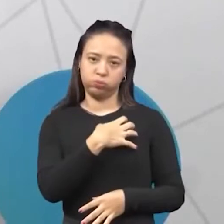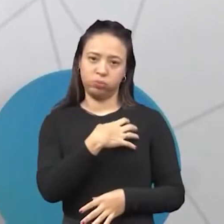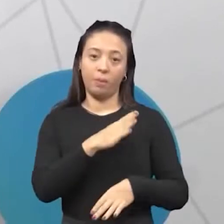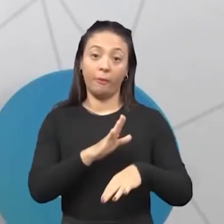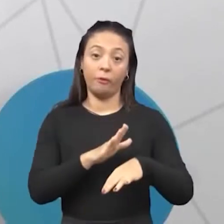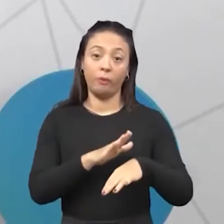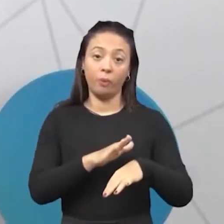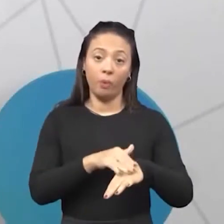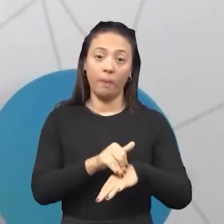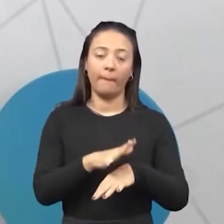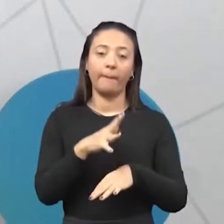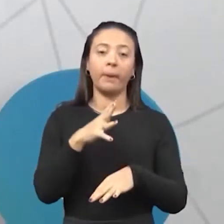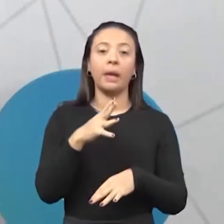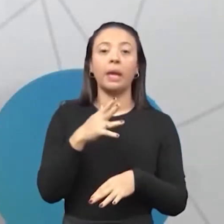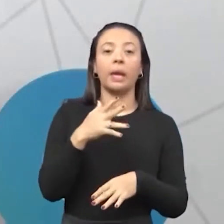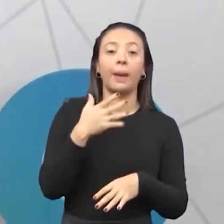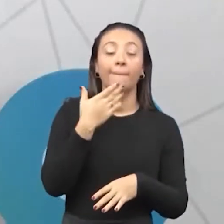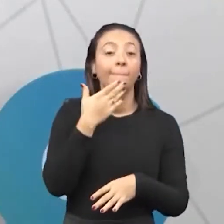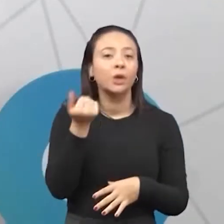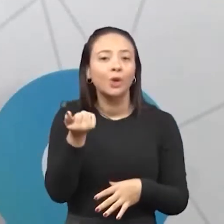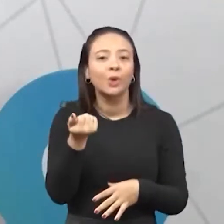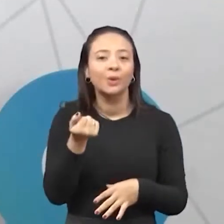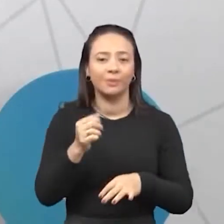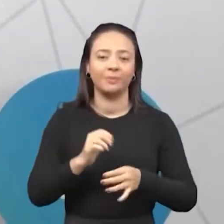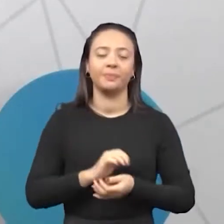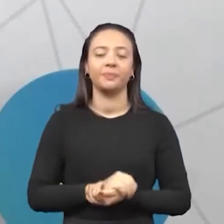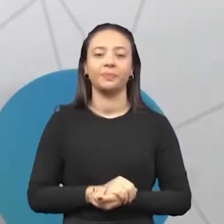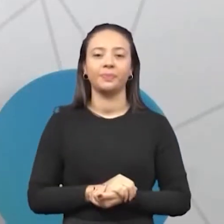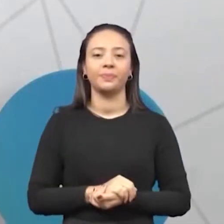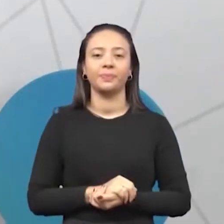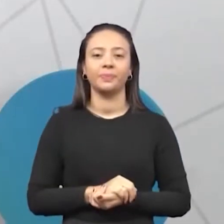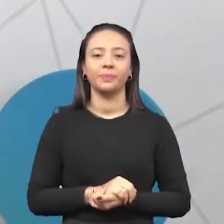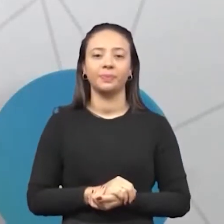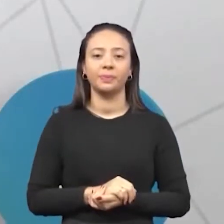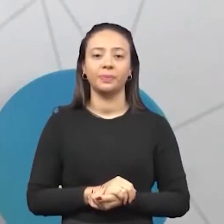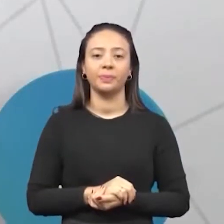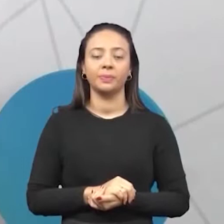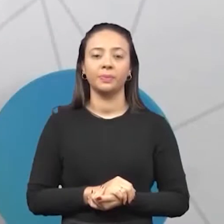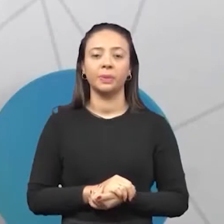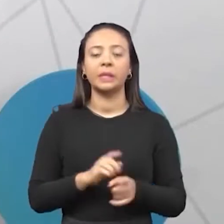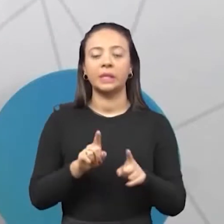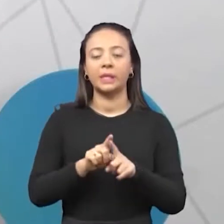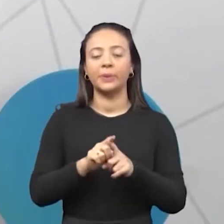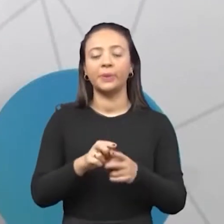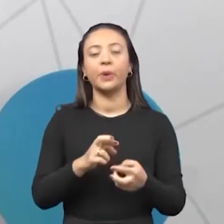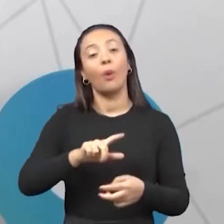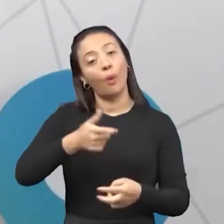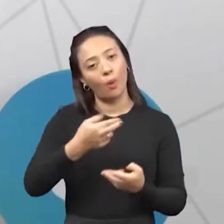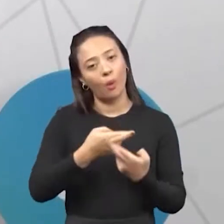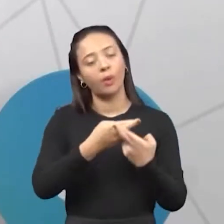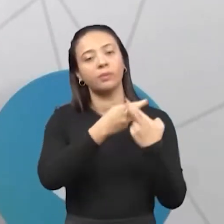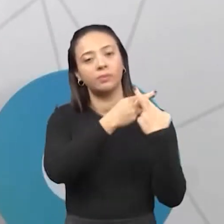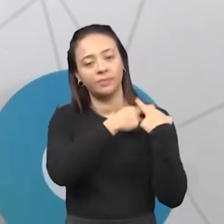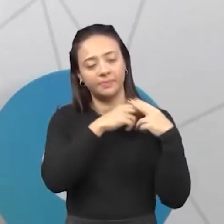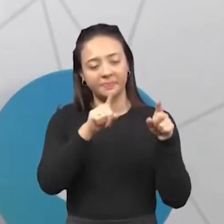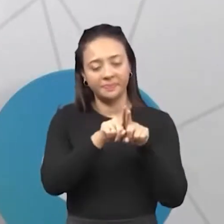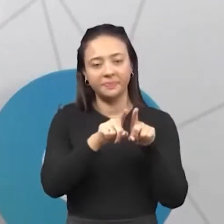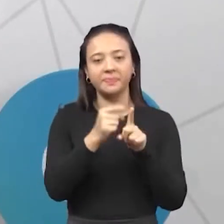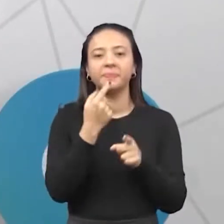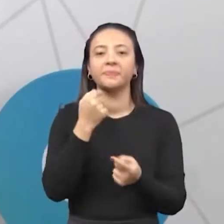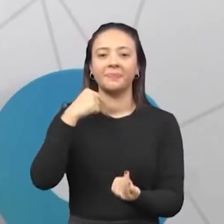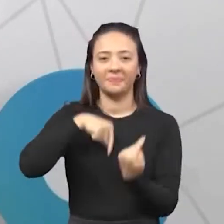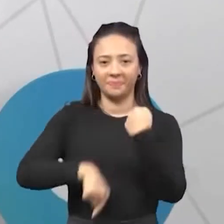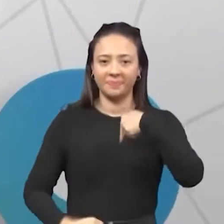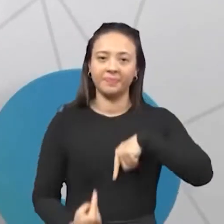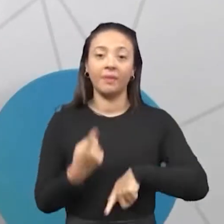gente precise fugir. E por último, uma última função muito importante para o sistema